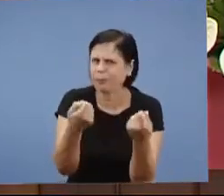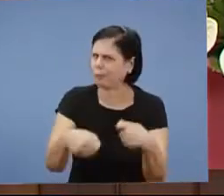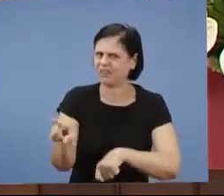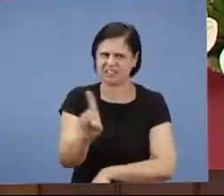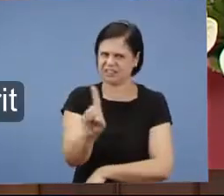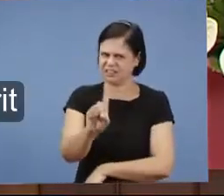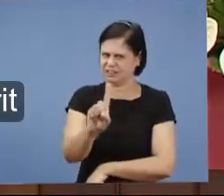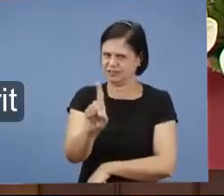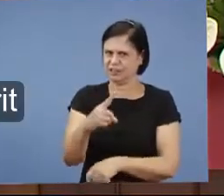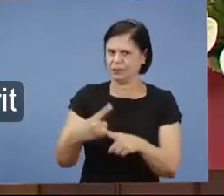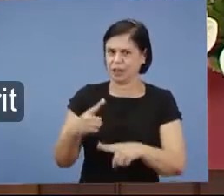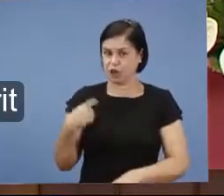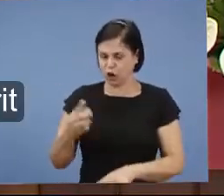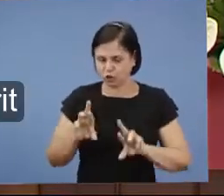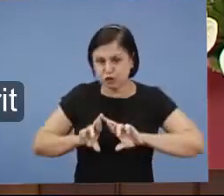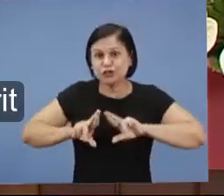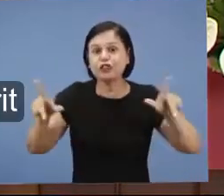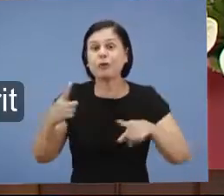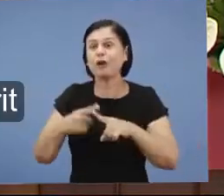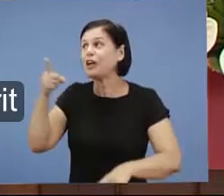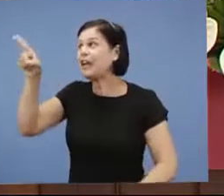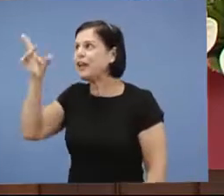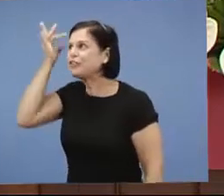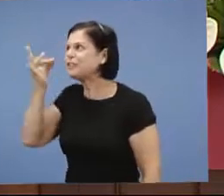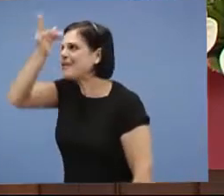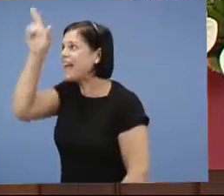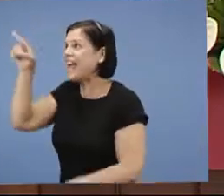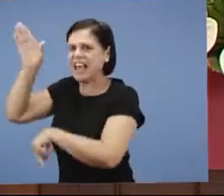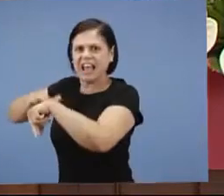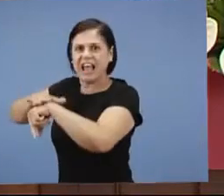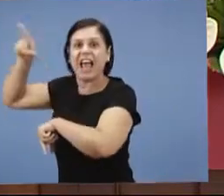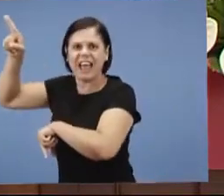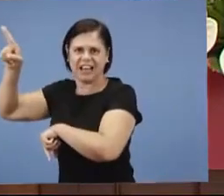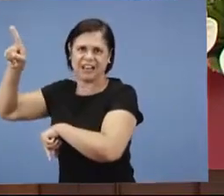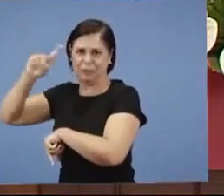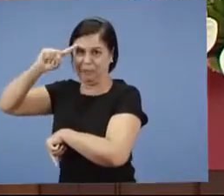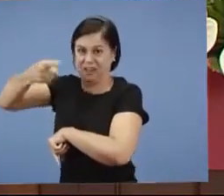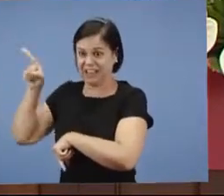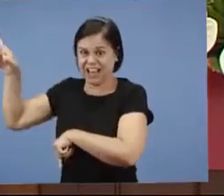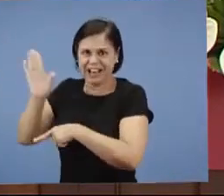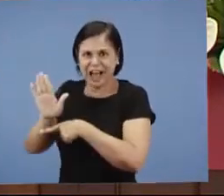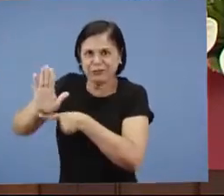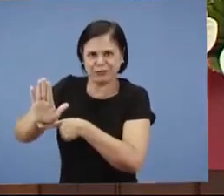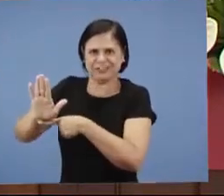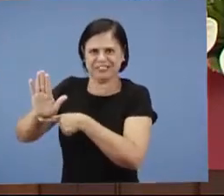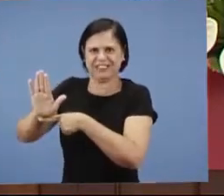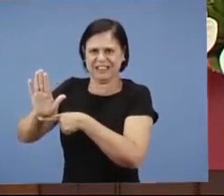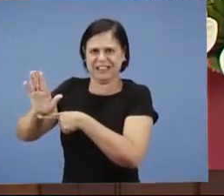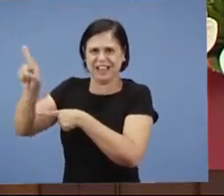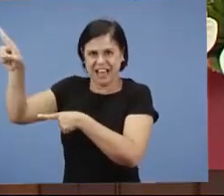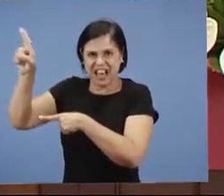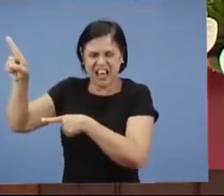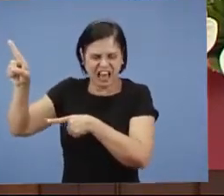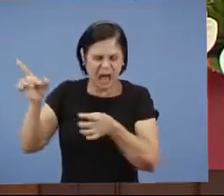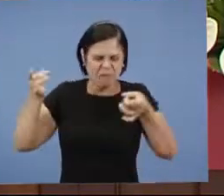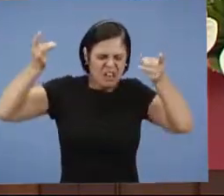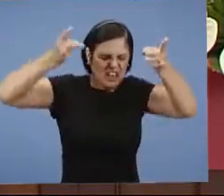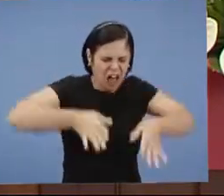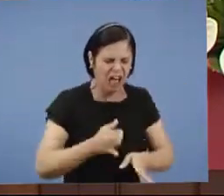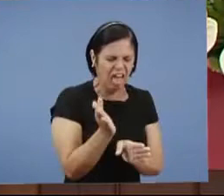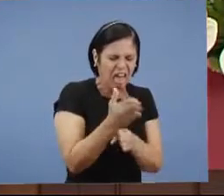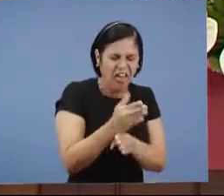aqui não, porque a ajuda quem dá é o Espírito Santo, ele que determina. Ele determina, ajuda a